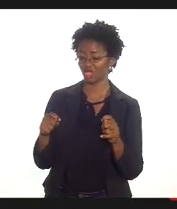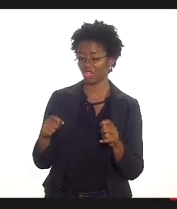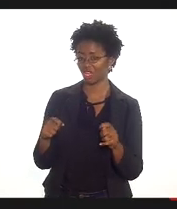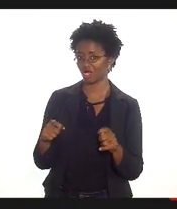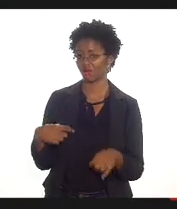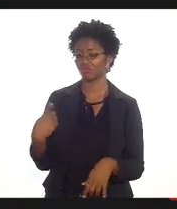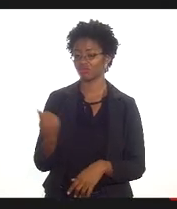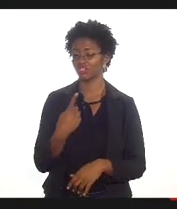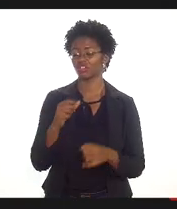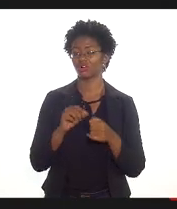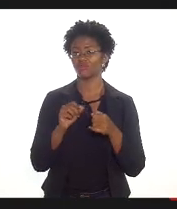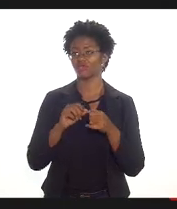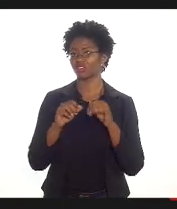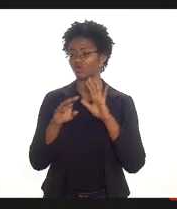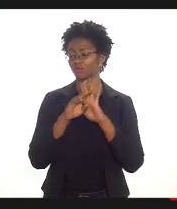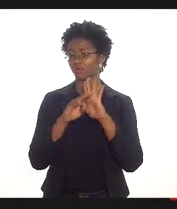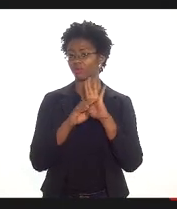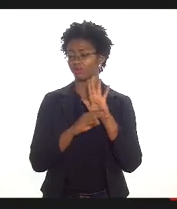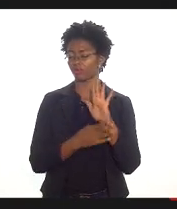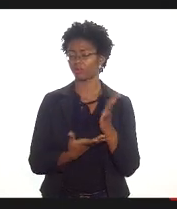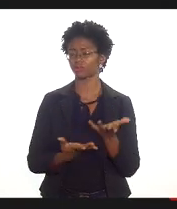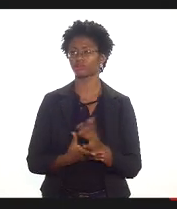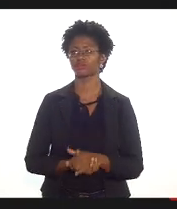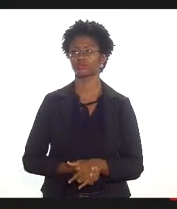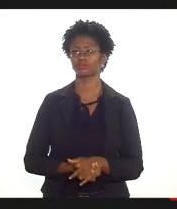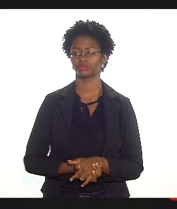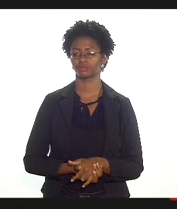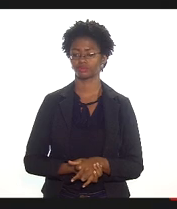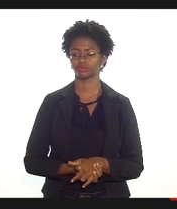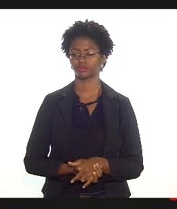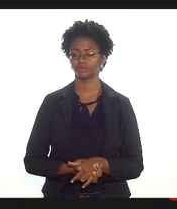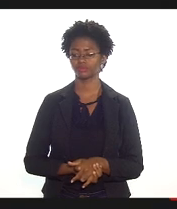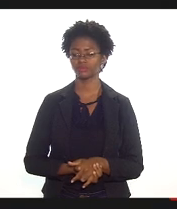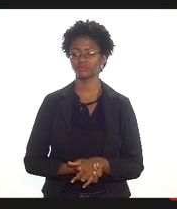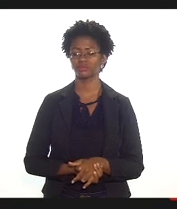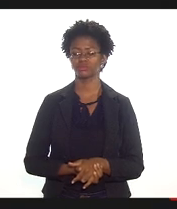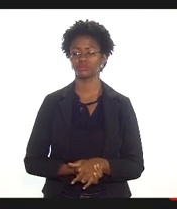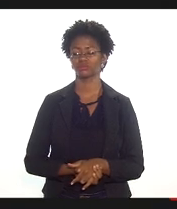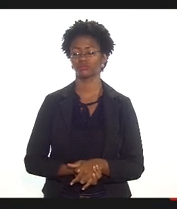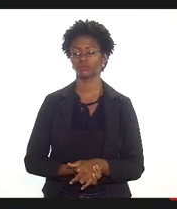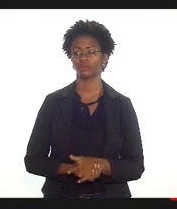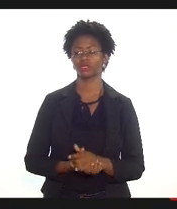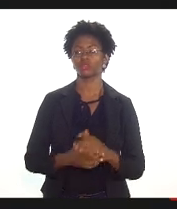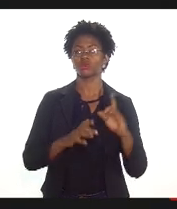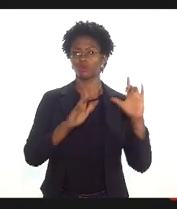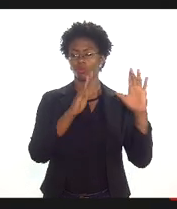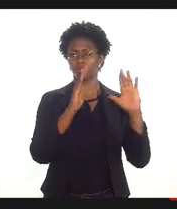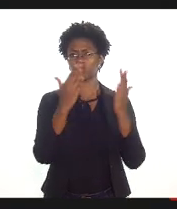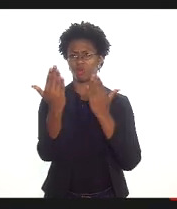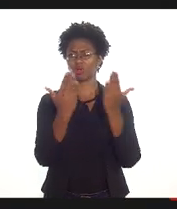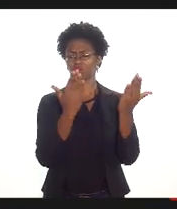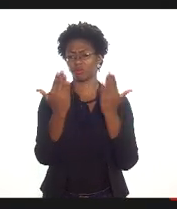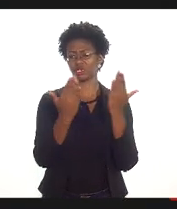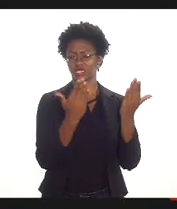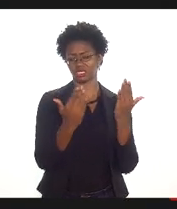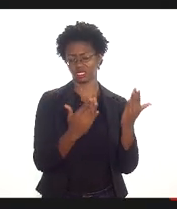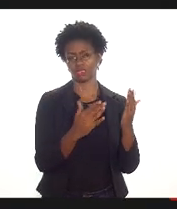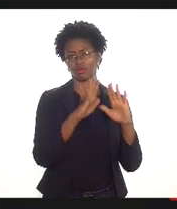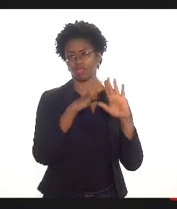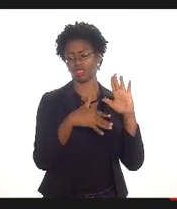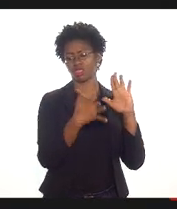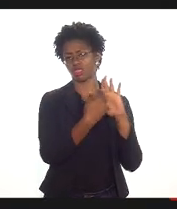gente fazer um cotejamento, um quadro comparativo com a tabela que a